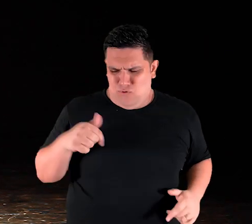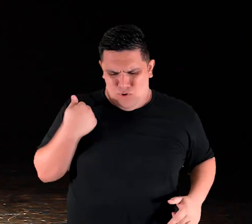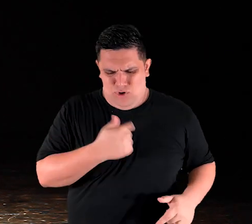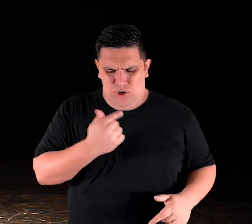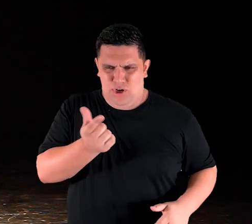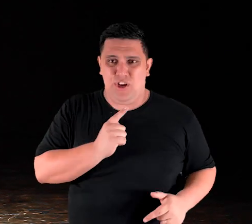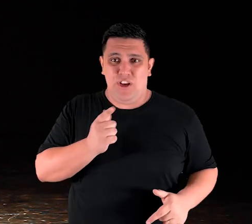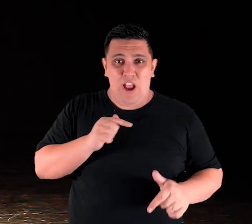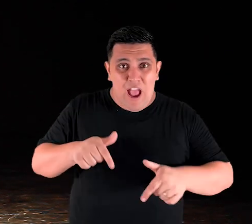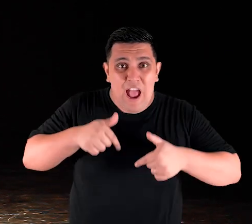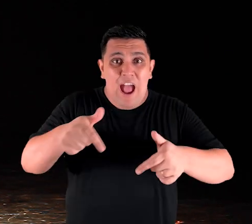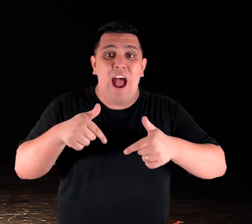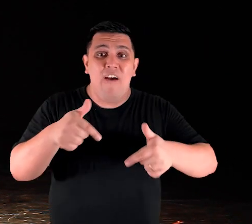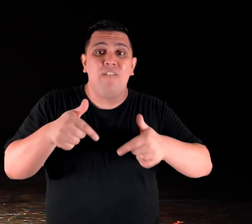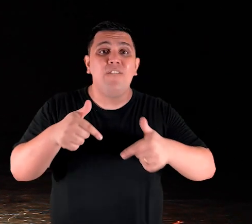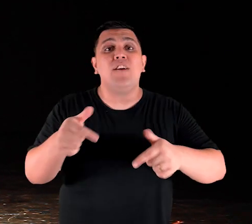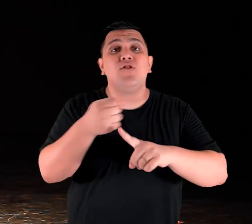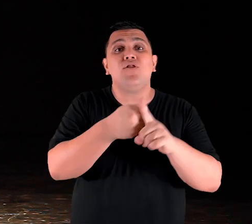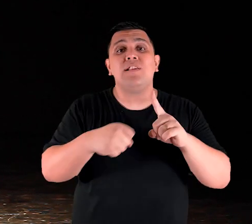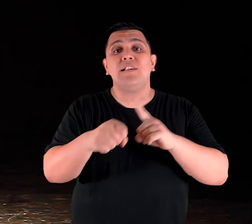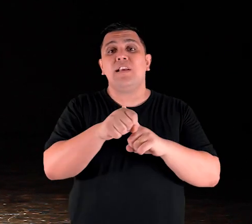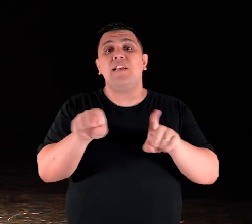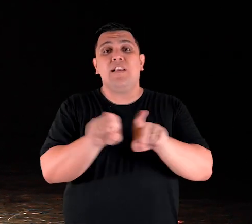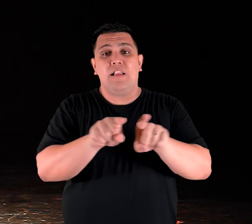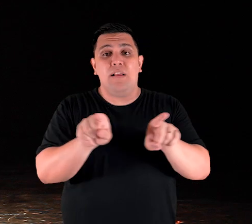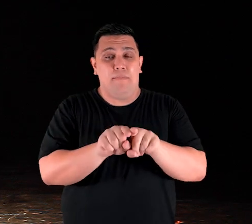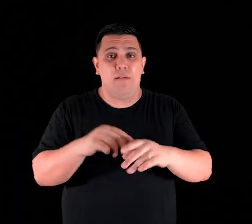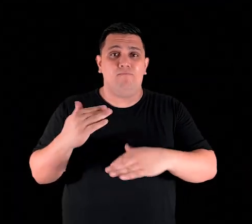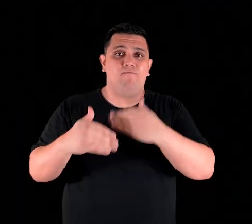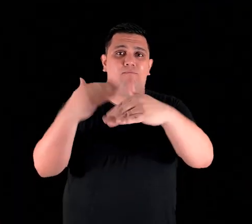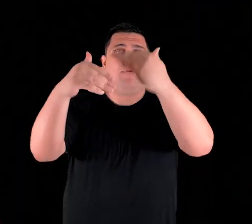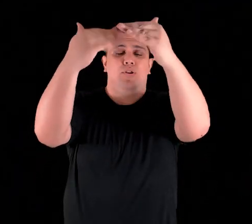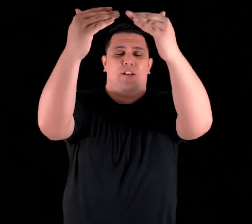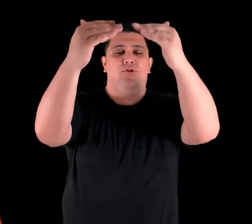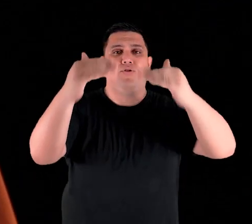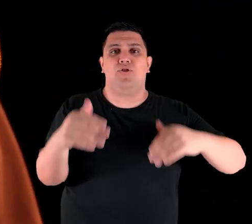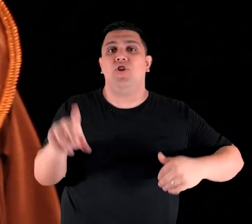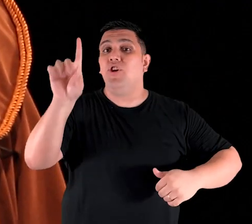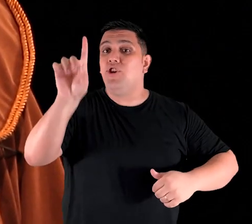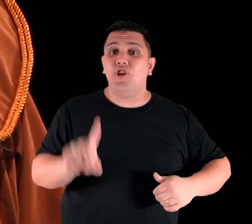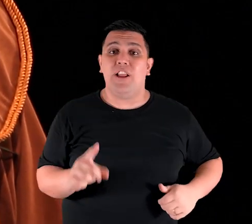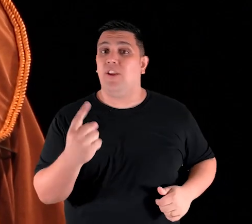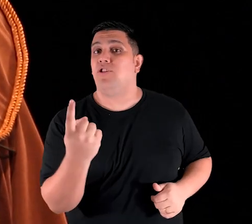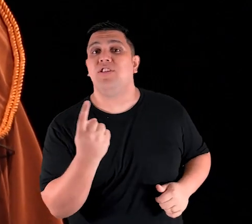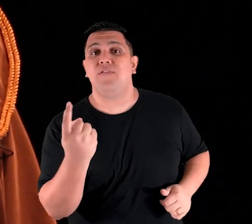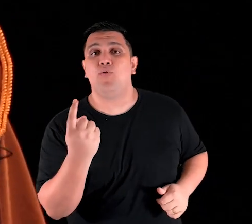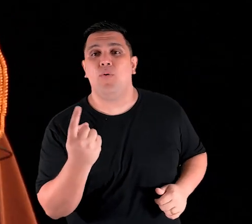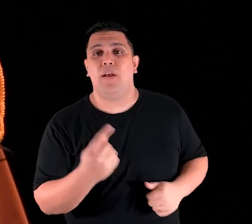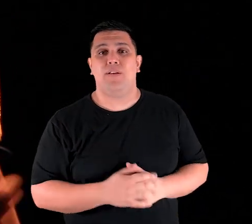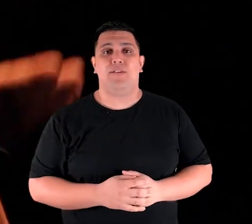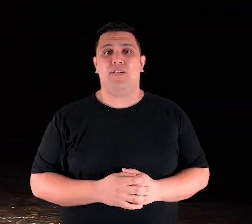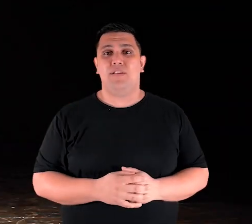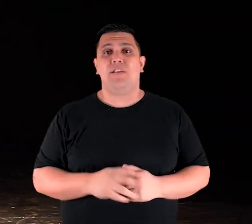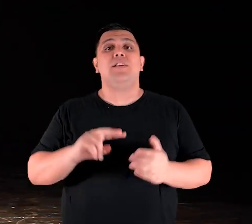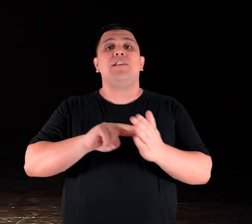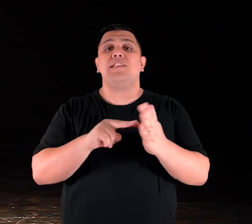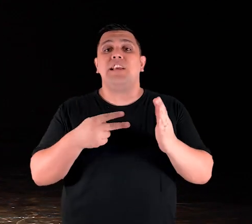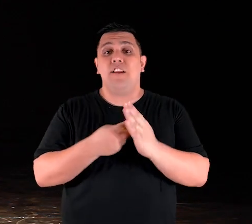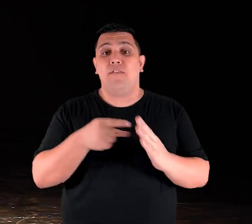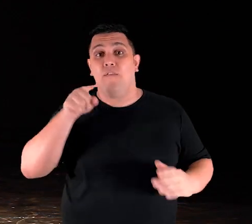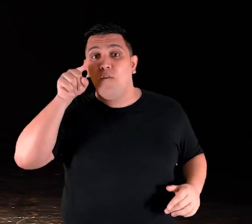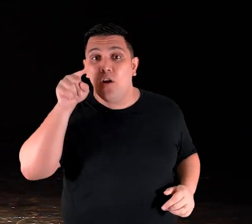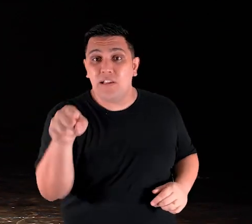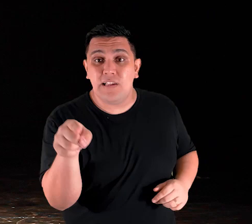avanços sociais e progresso. Direitos individuais significa que